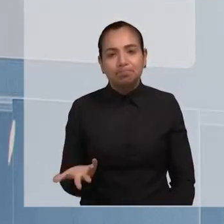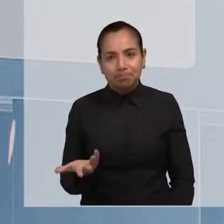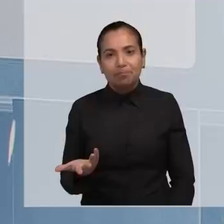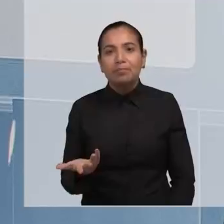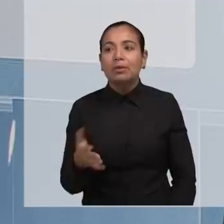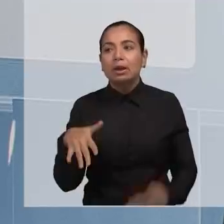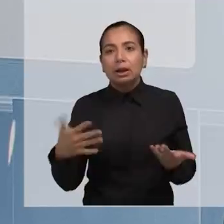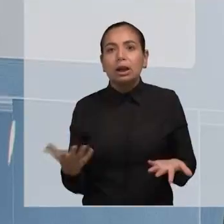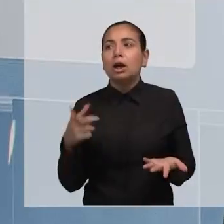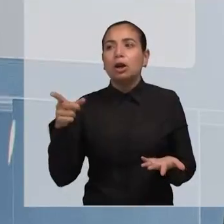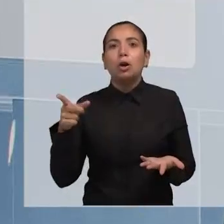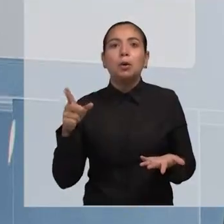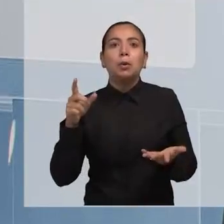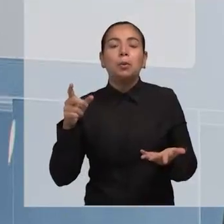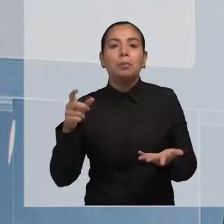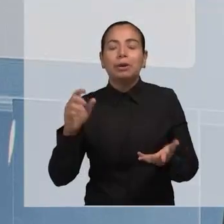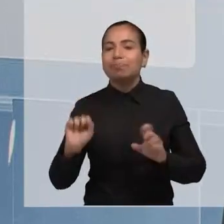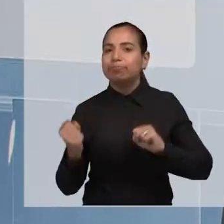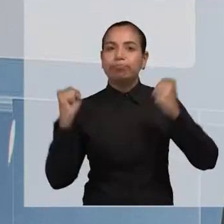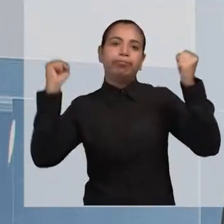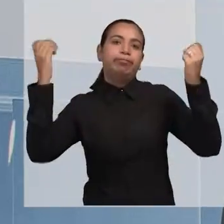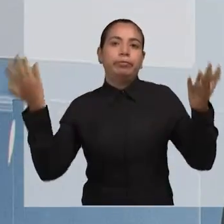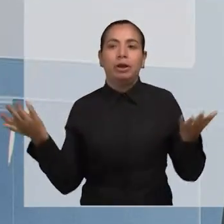as estribeiras, e não pode perder.